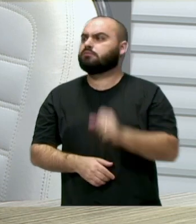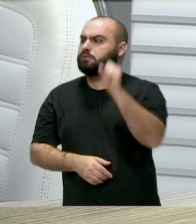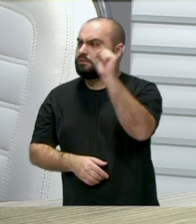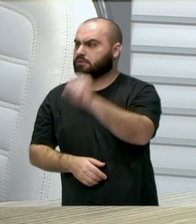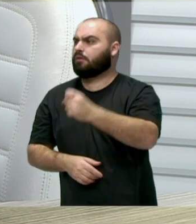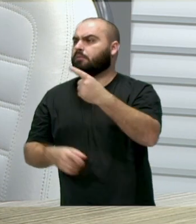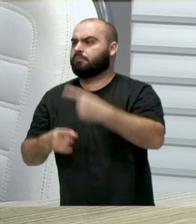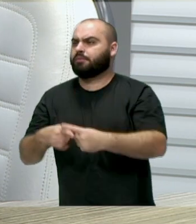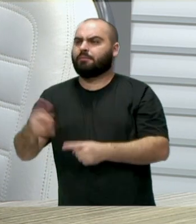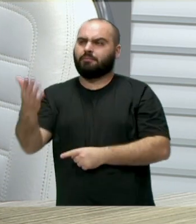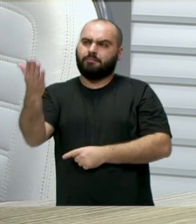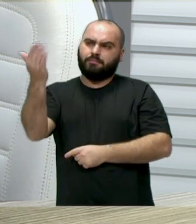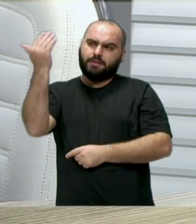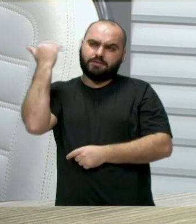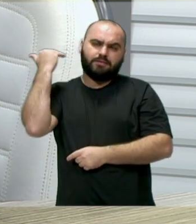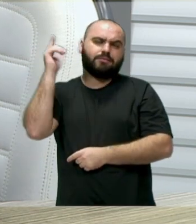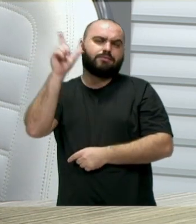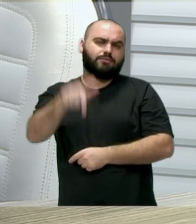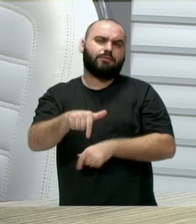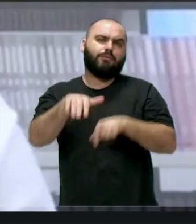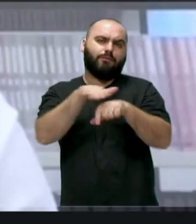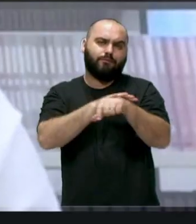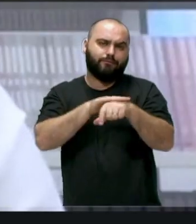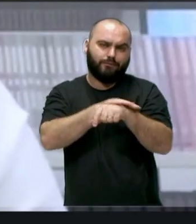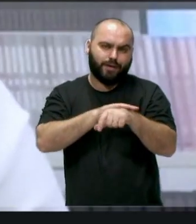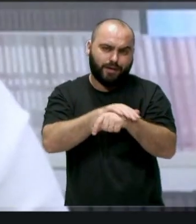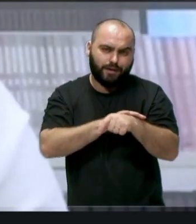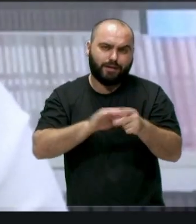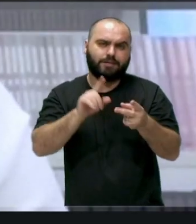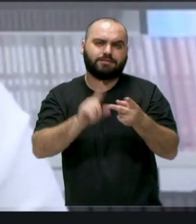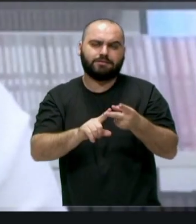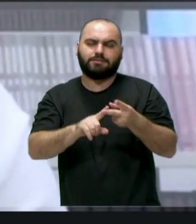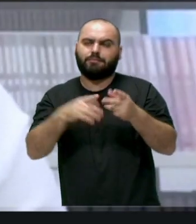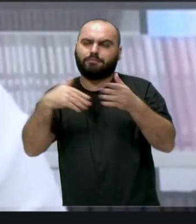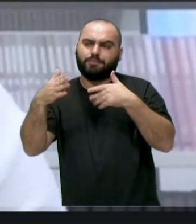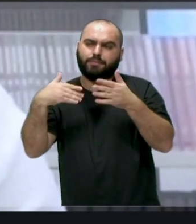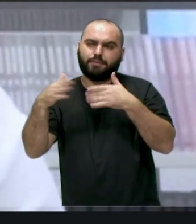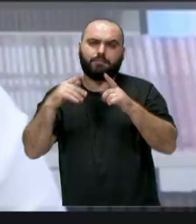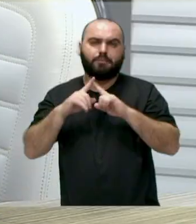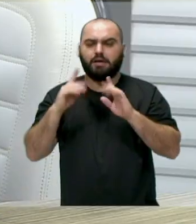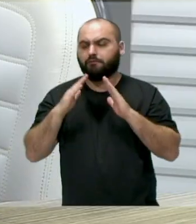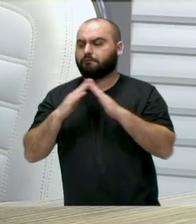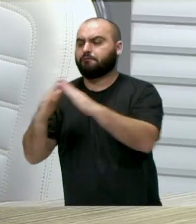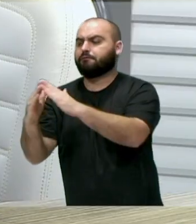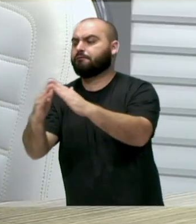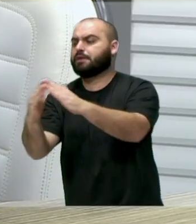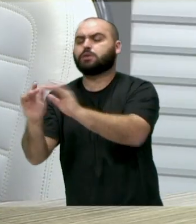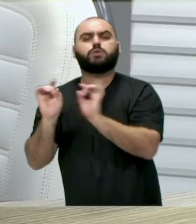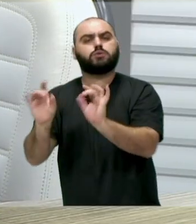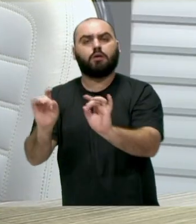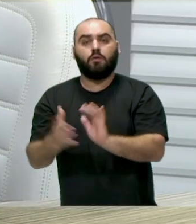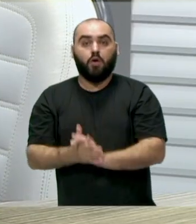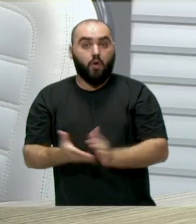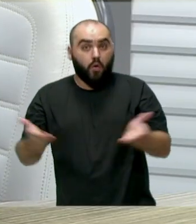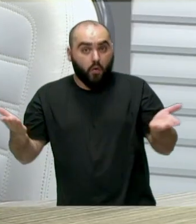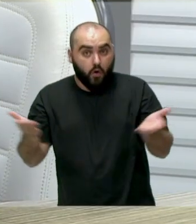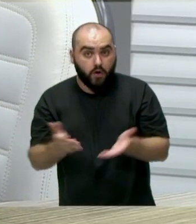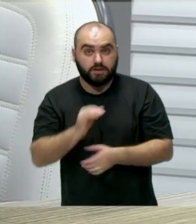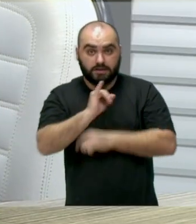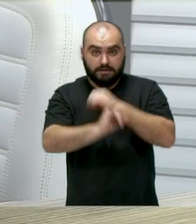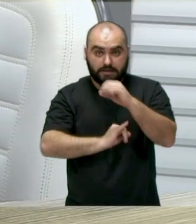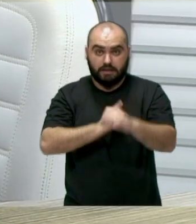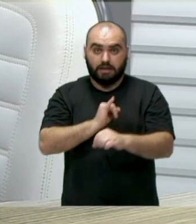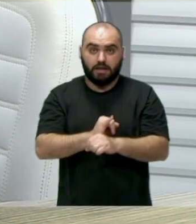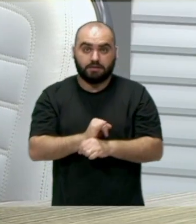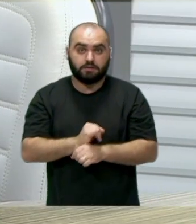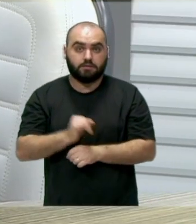do boato, era a conversa, mas ela não ia muito além da vizinhança. Hoje, com a internet,